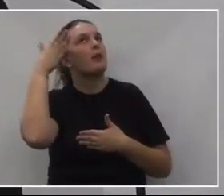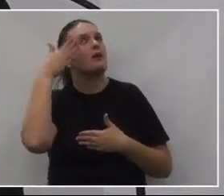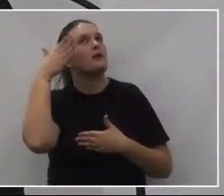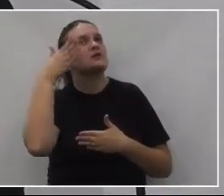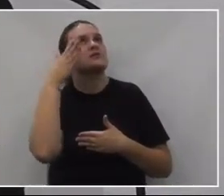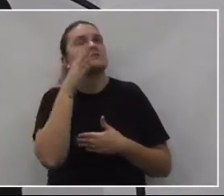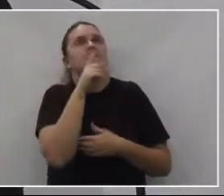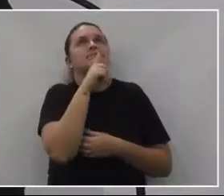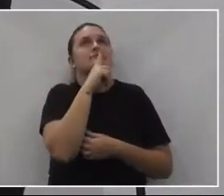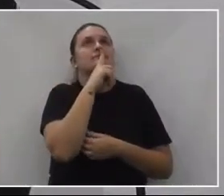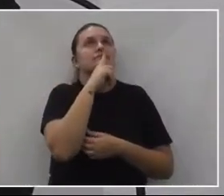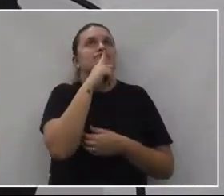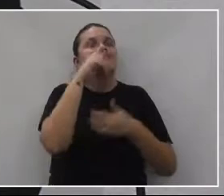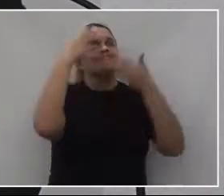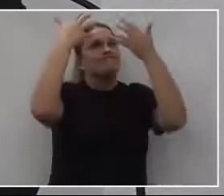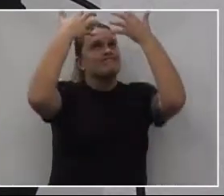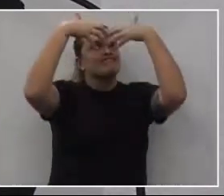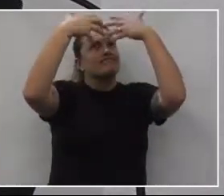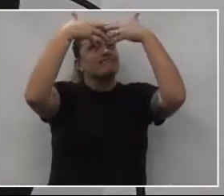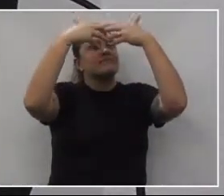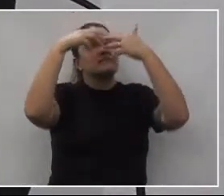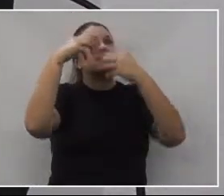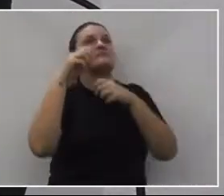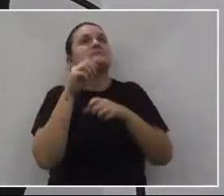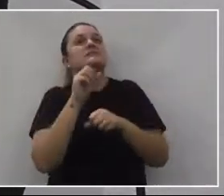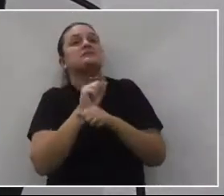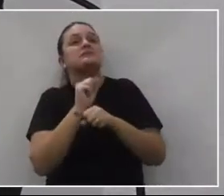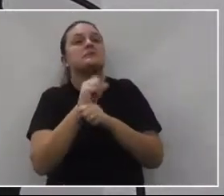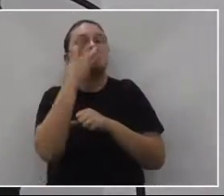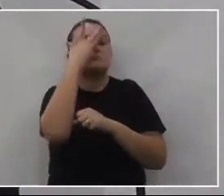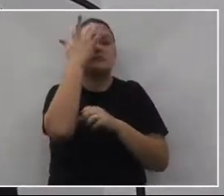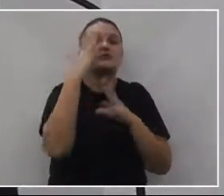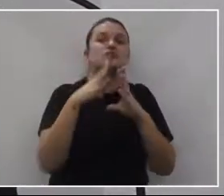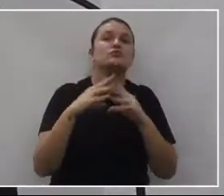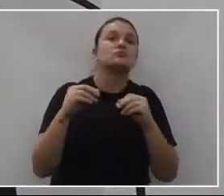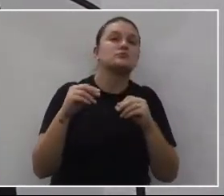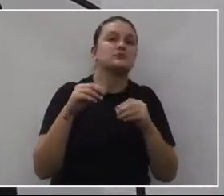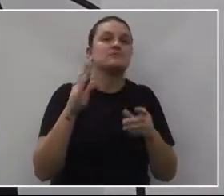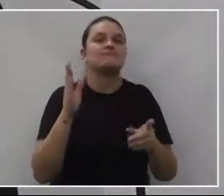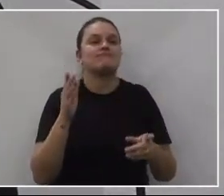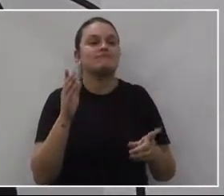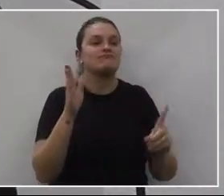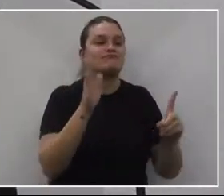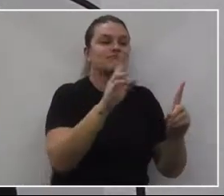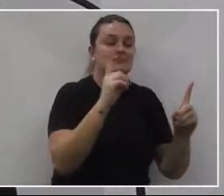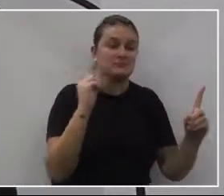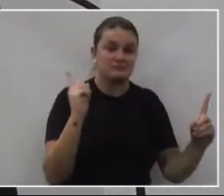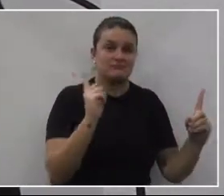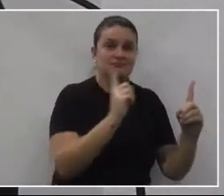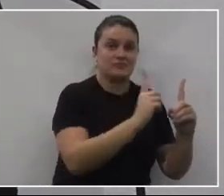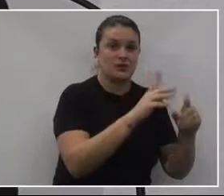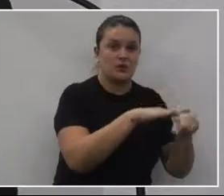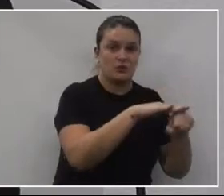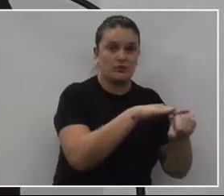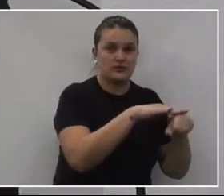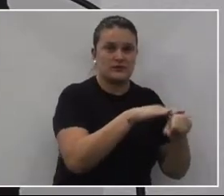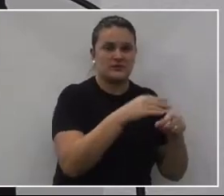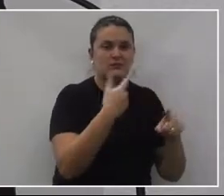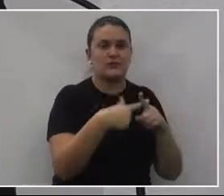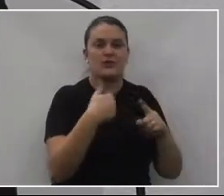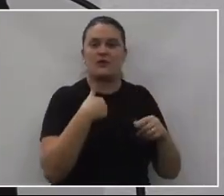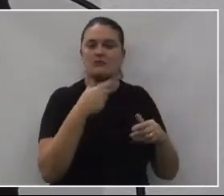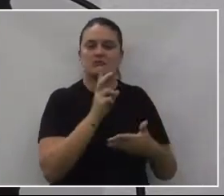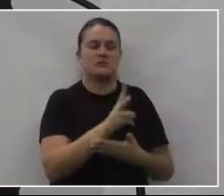até lá na frente, ou espera o auditório esvaziar, às vezes ficar vazio para daí chegar até nós, não tem problema nenhum, eu sempre sou o último a ir